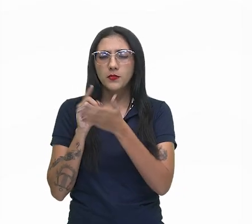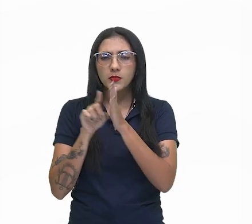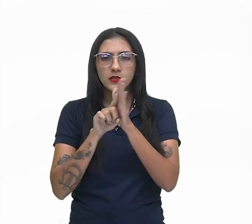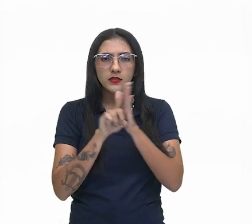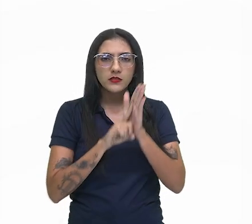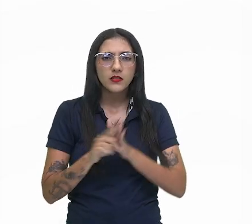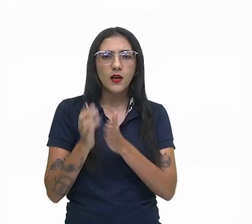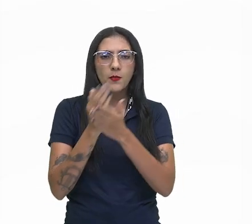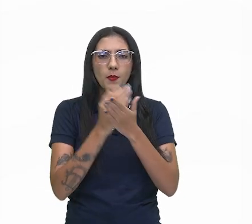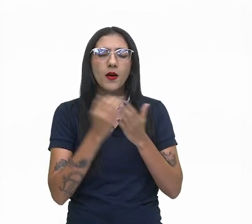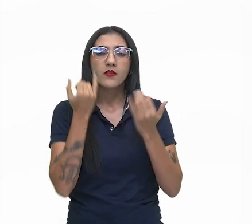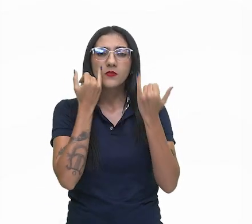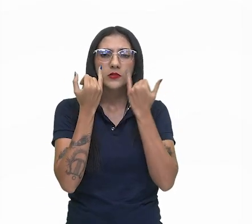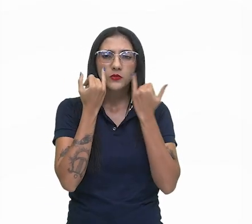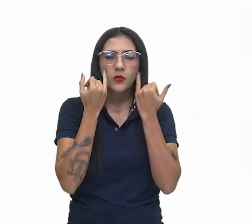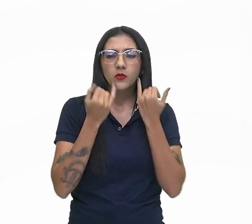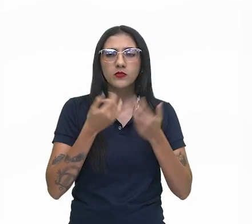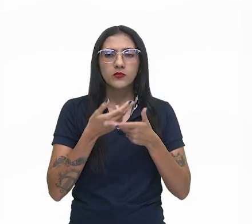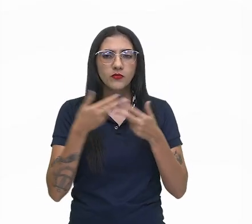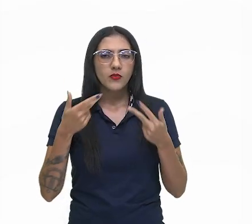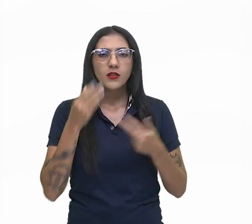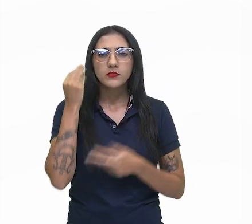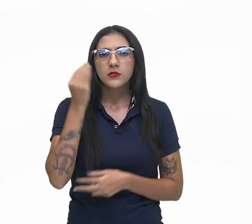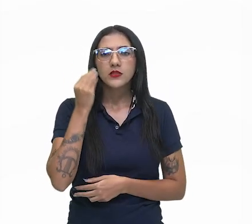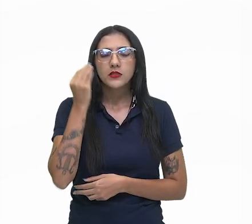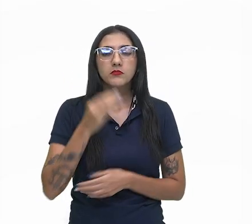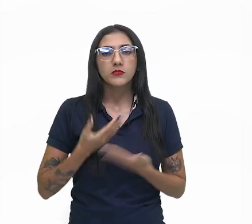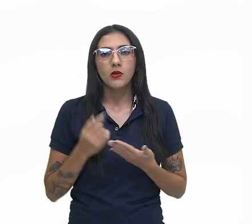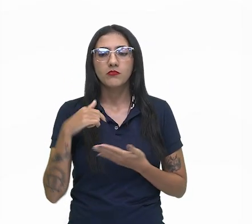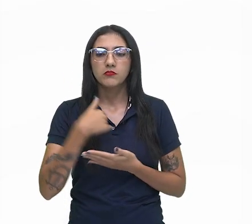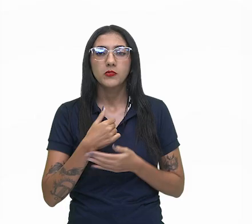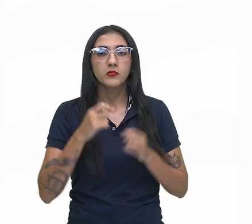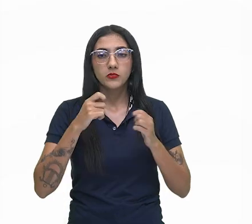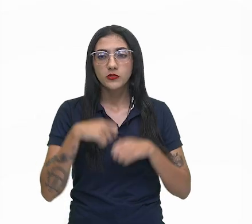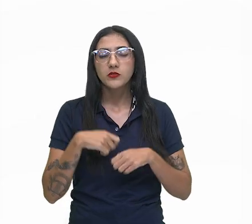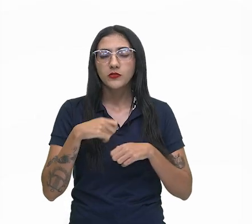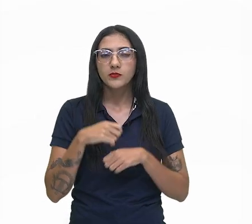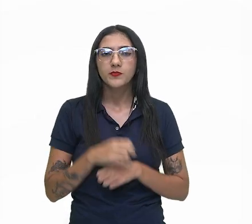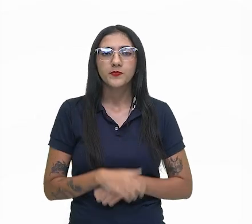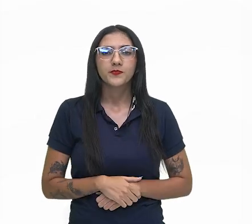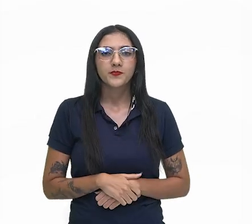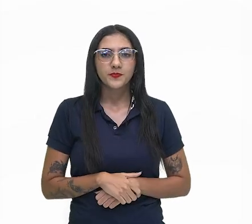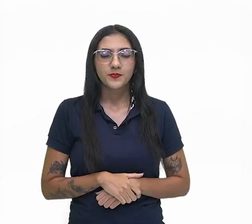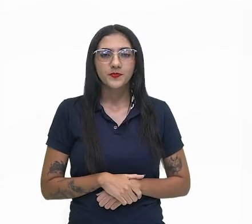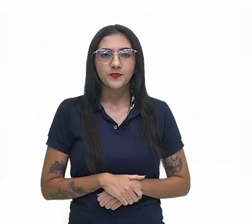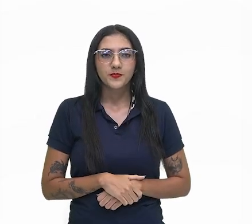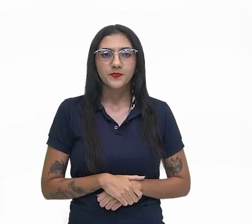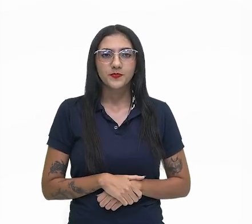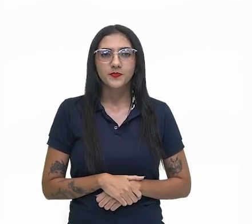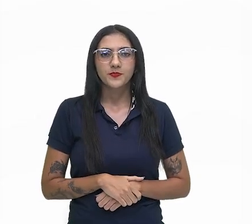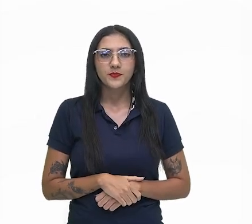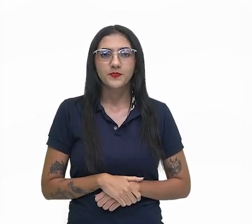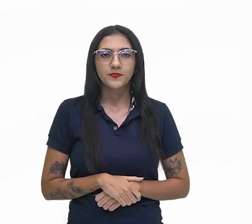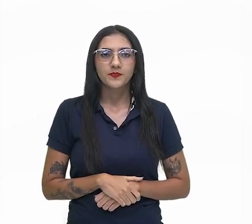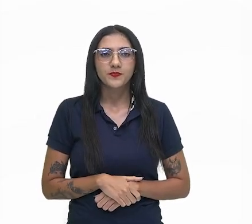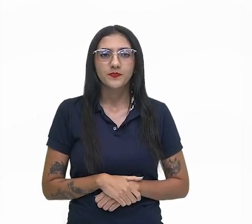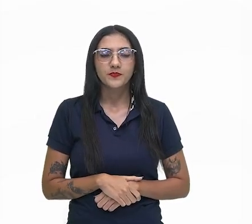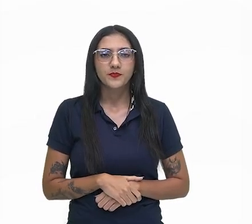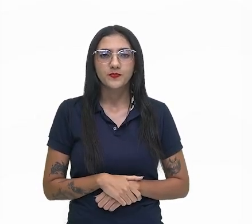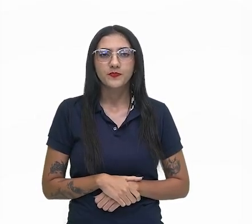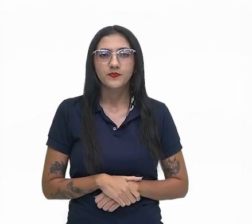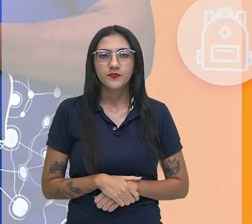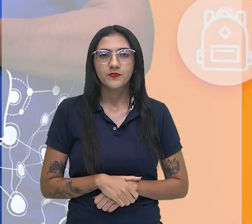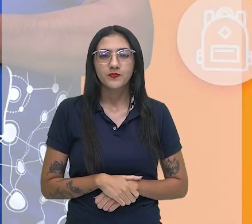buscar experiências. Então, nós mesmos podemos, né, encontrar isso. Depois nós temos os direitos humanos e o